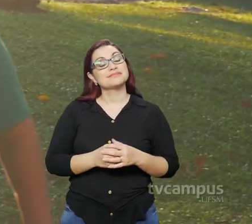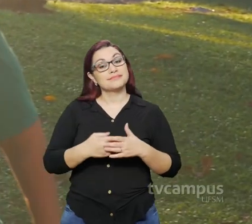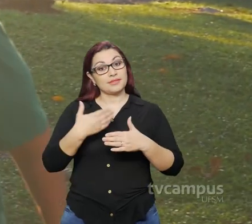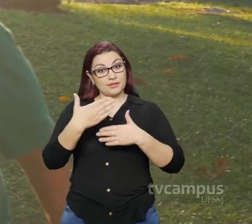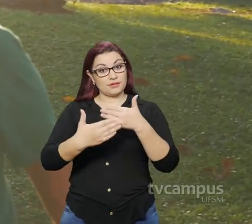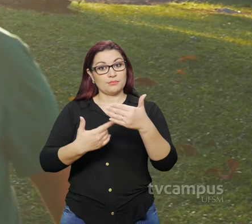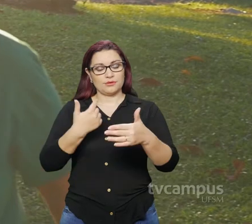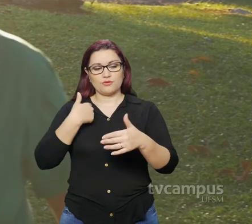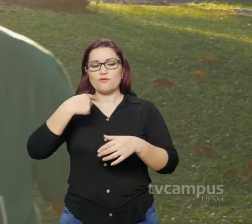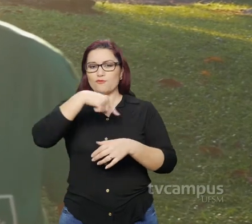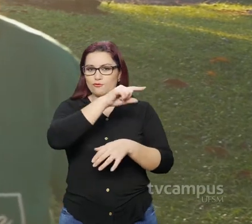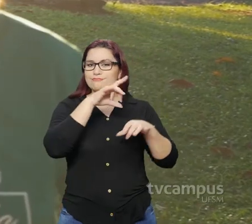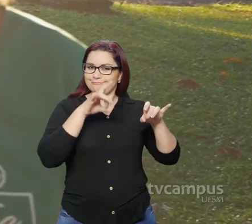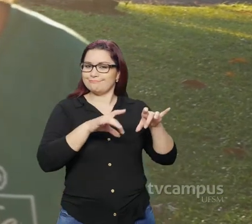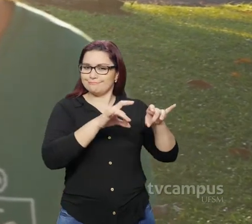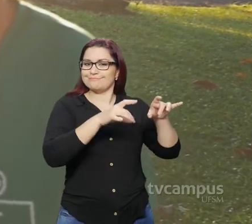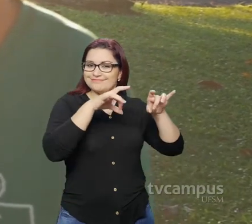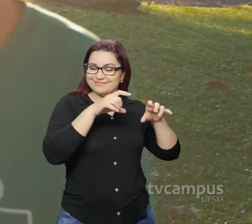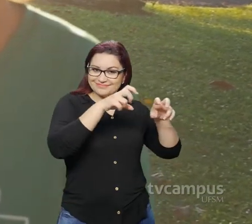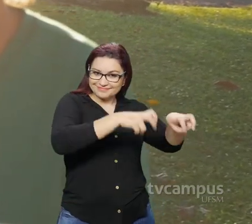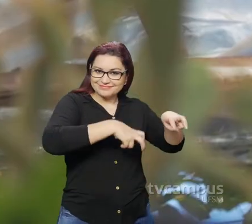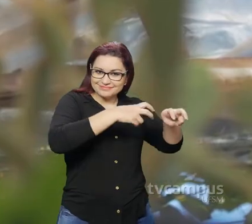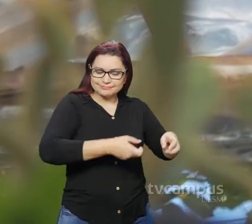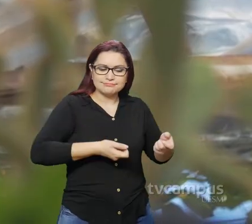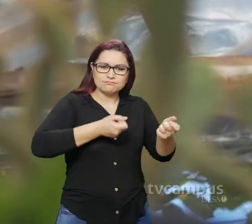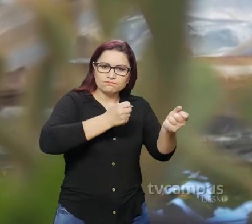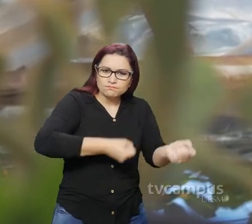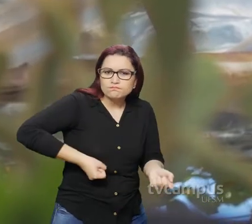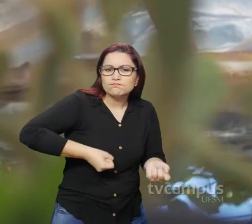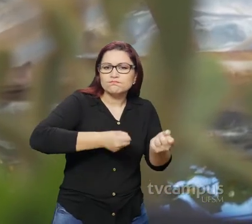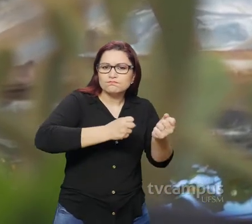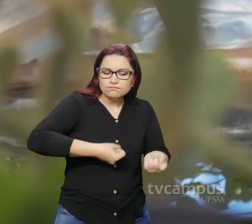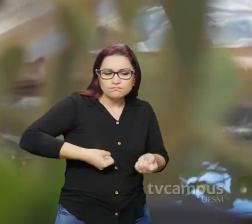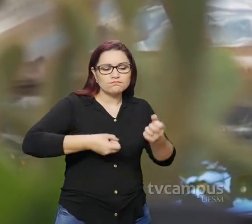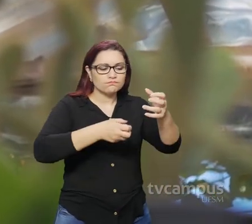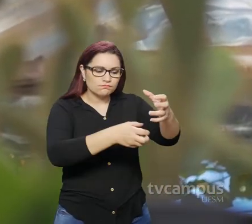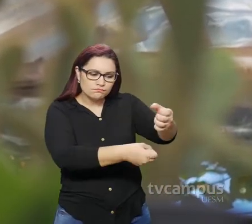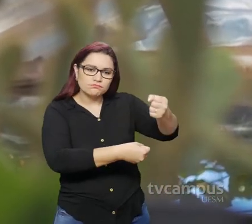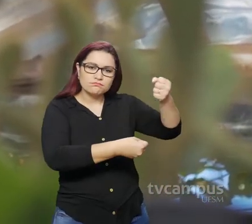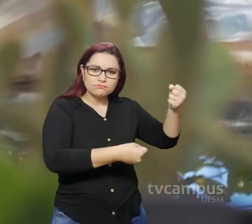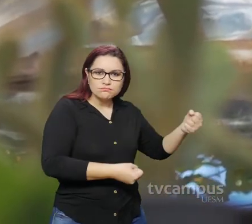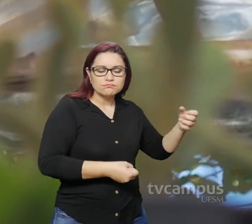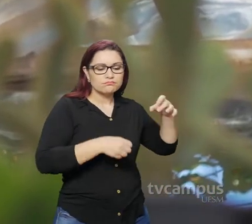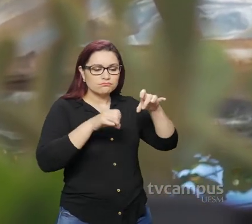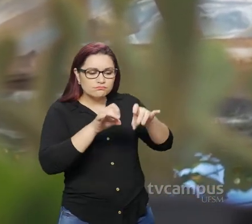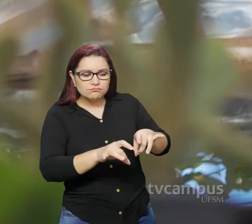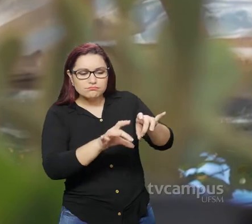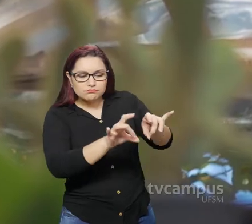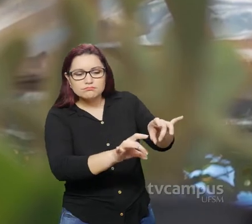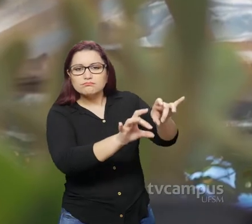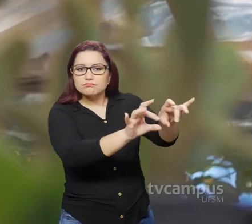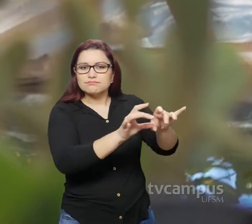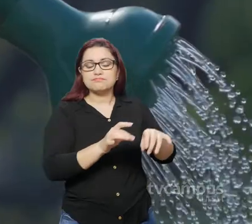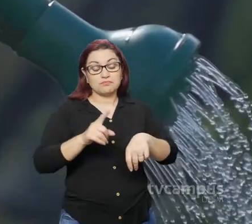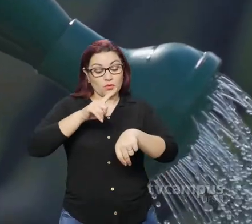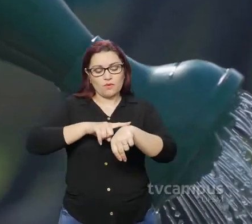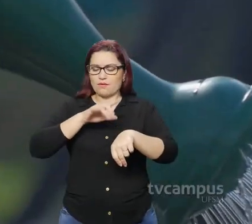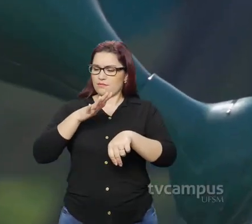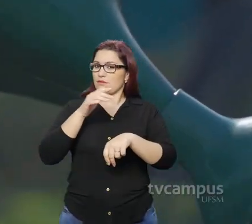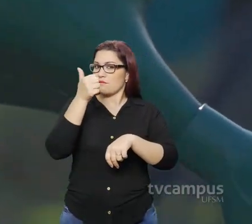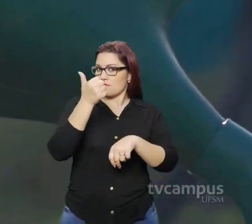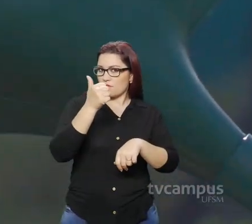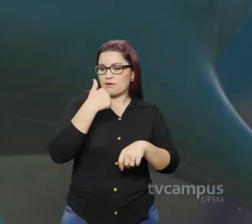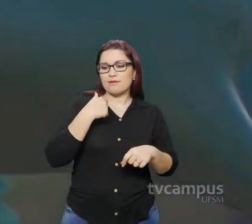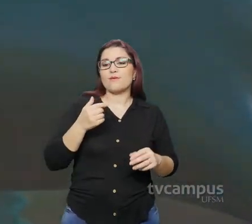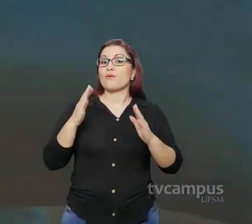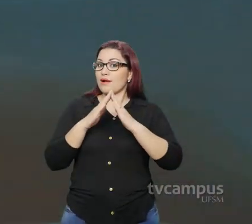cozinhar. Depois a gente almoça e depois é para as 2 e pouco a gente vem para a mesma rotina de novo. Até a noite. É,